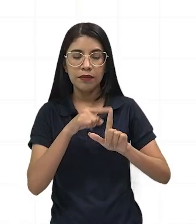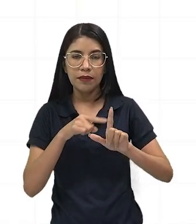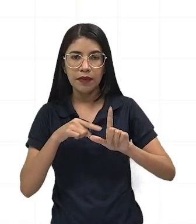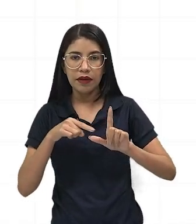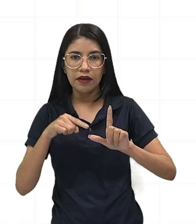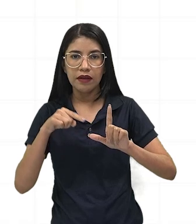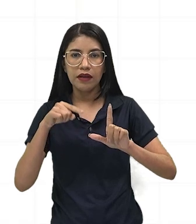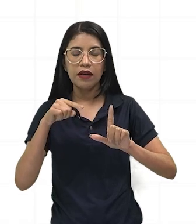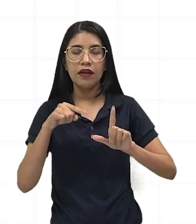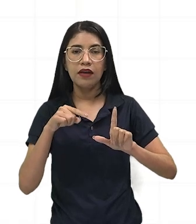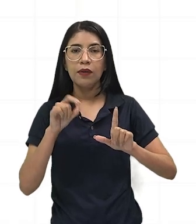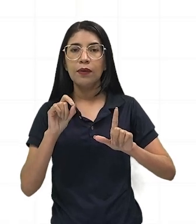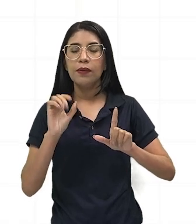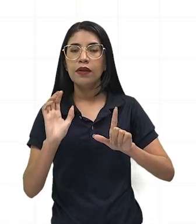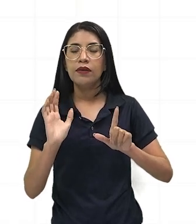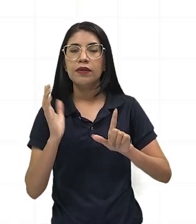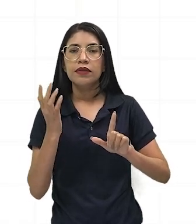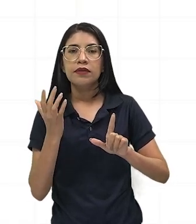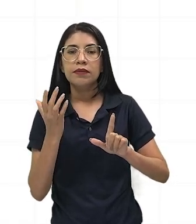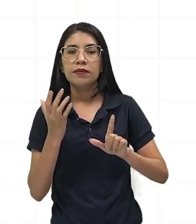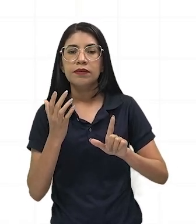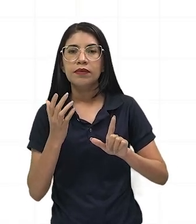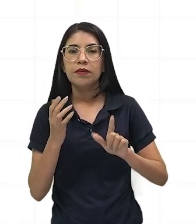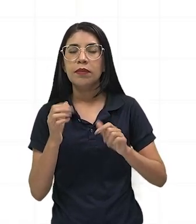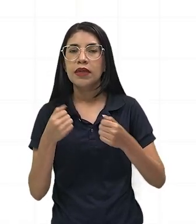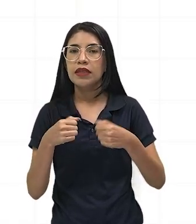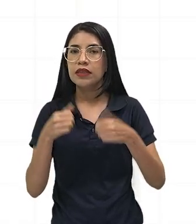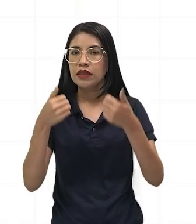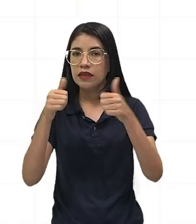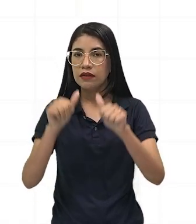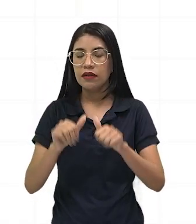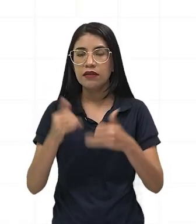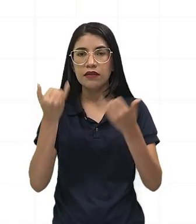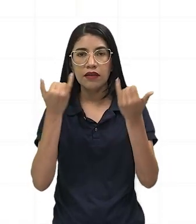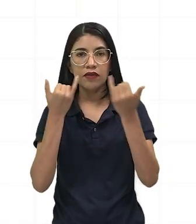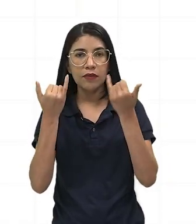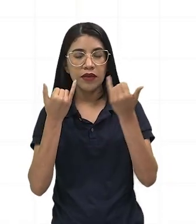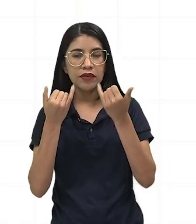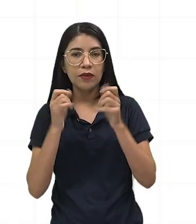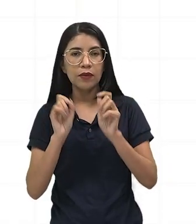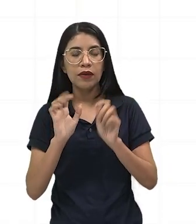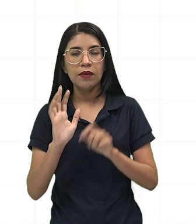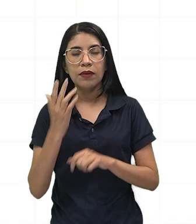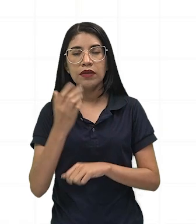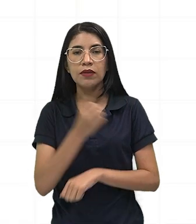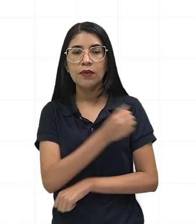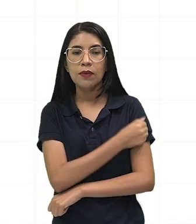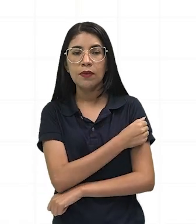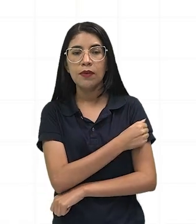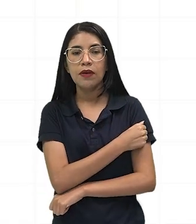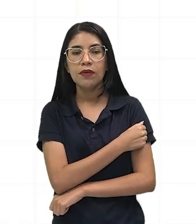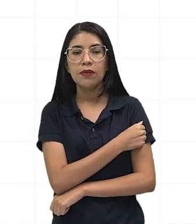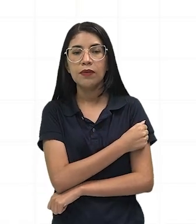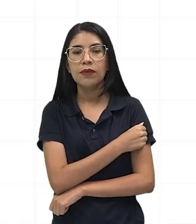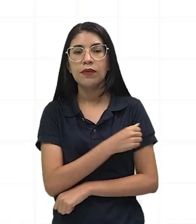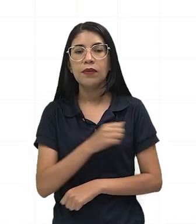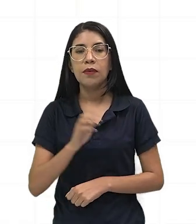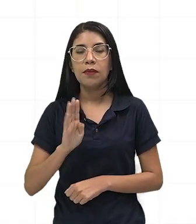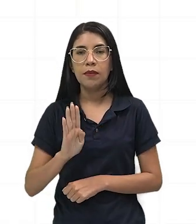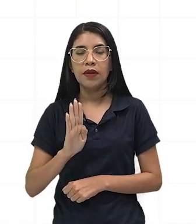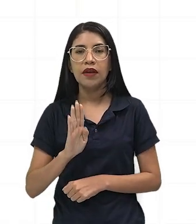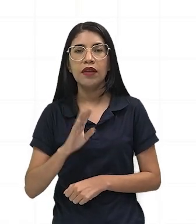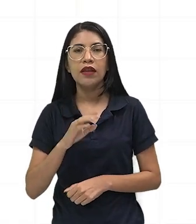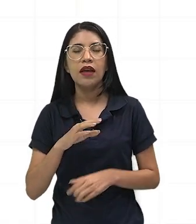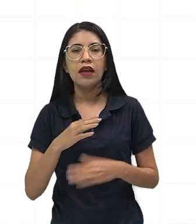né, aconteceu alguma coisa. Ó. Vamos analisar o que aconteceu com o nosso aluno aqui, né, em língua portuguesa,